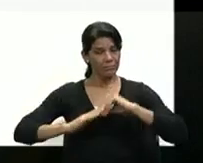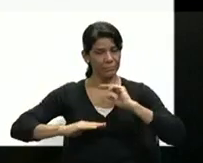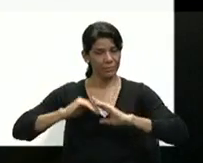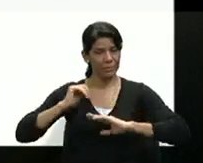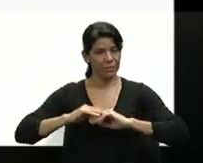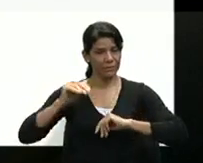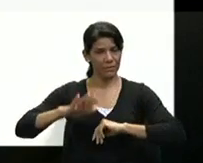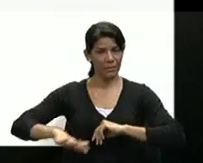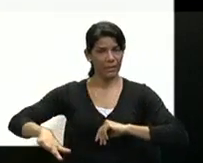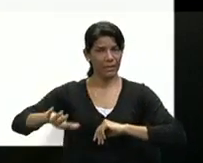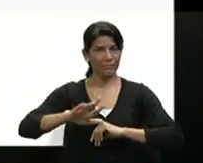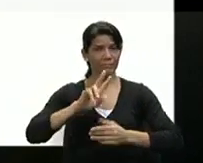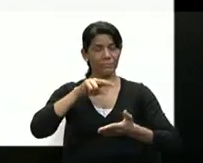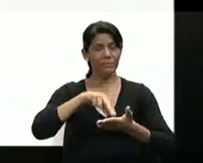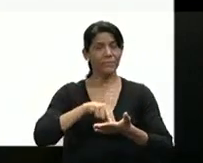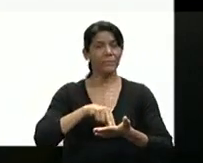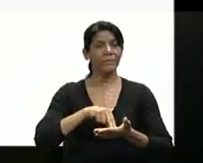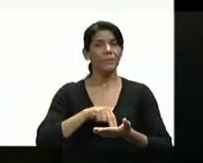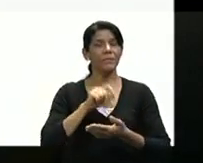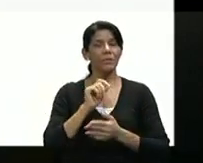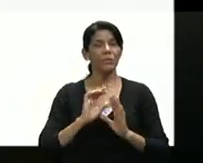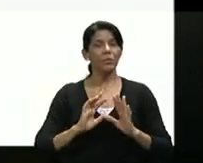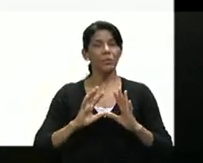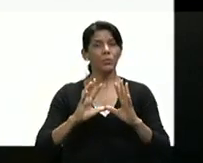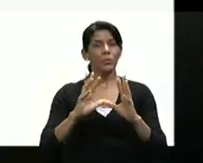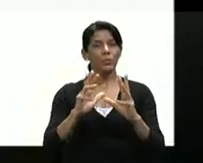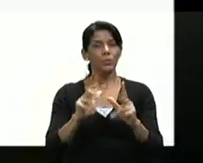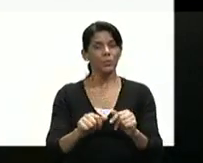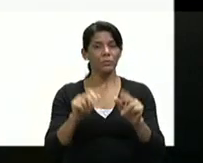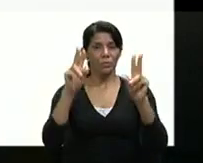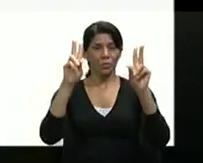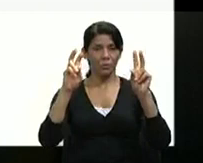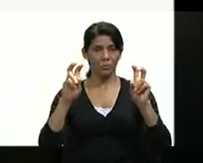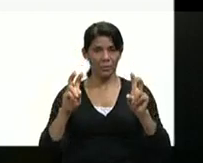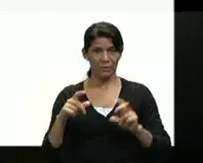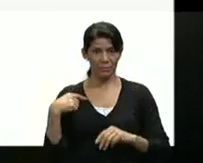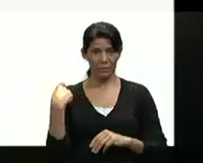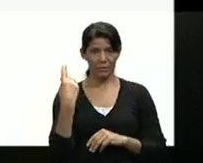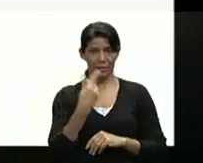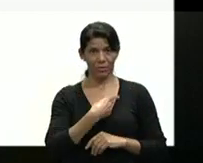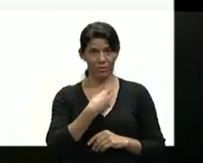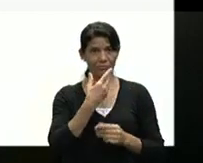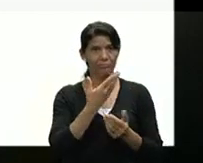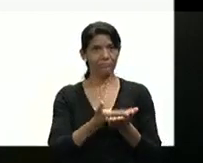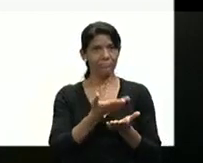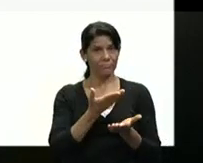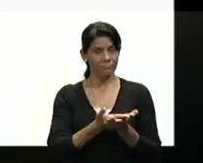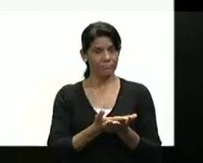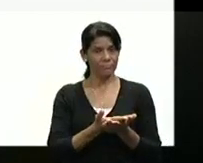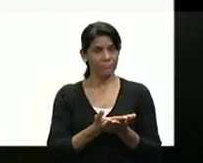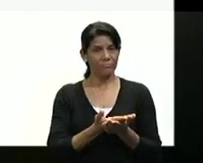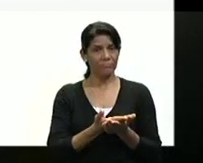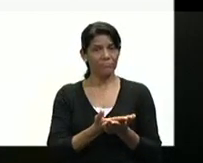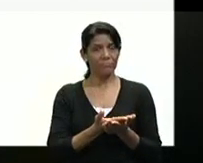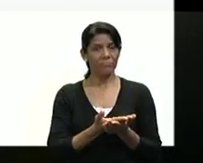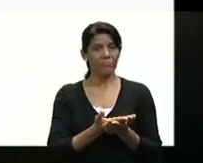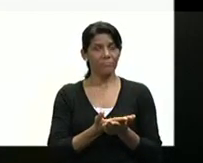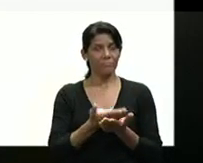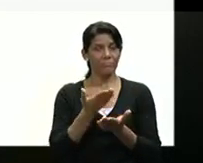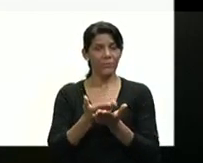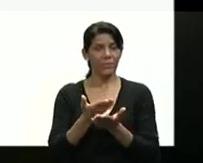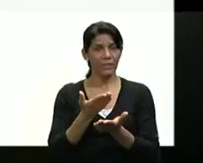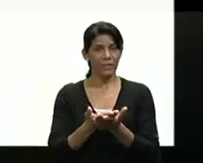profissionais, as áreas de atuação, enfim, todos os temas que nós abordaremos na